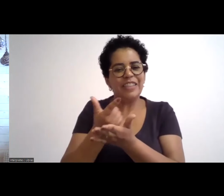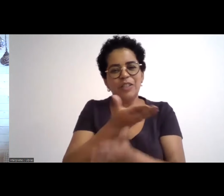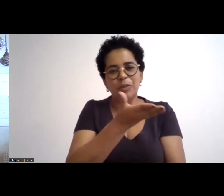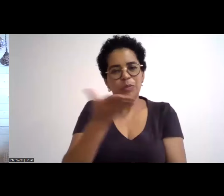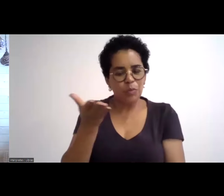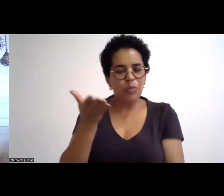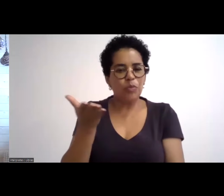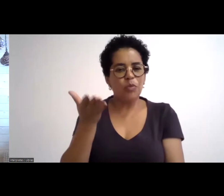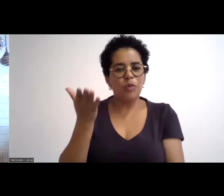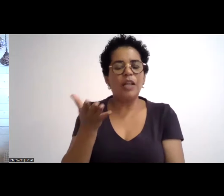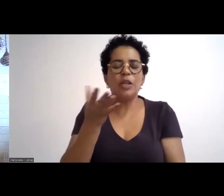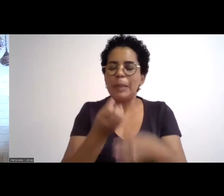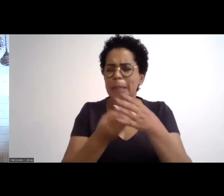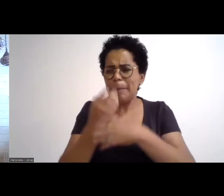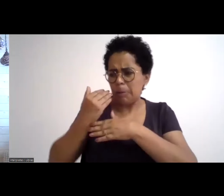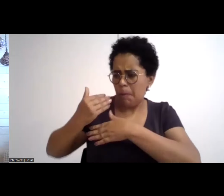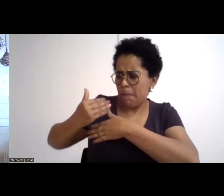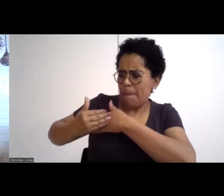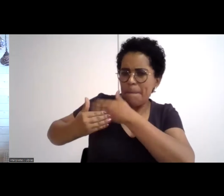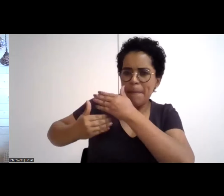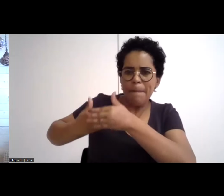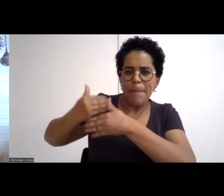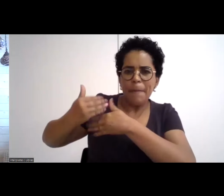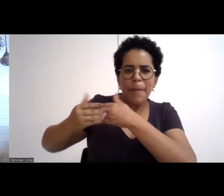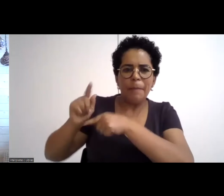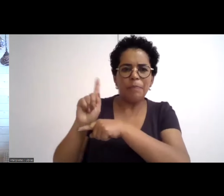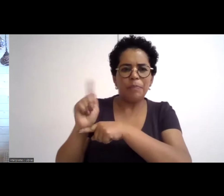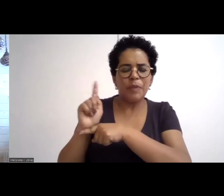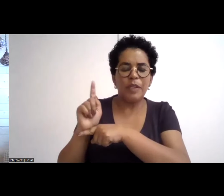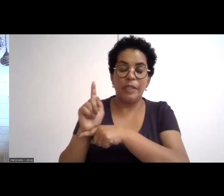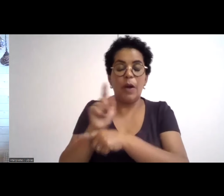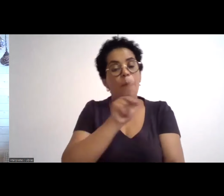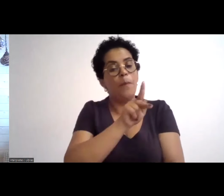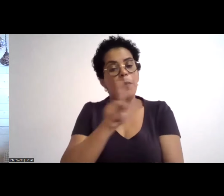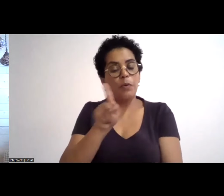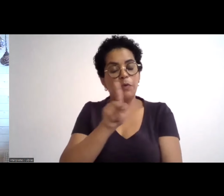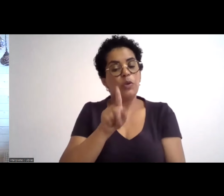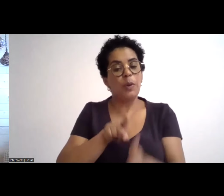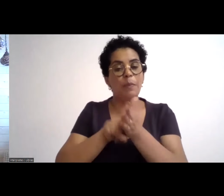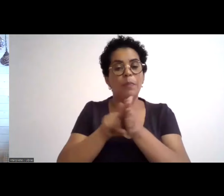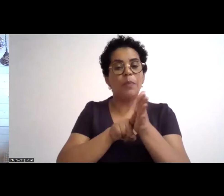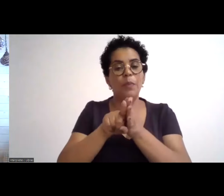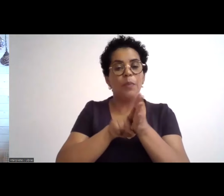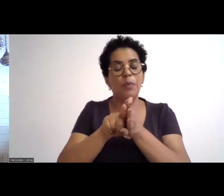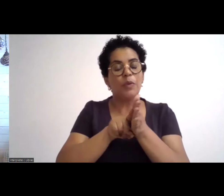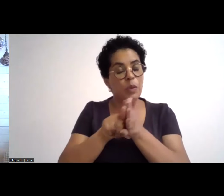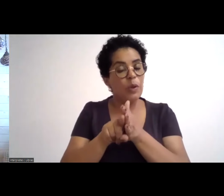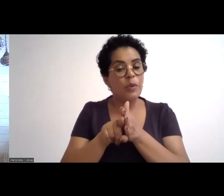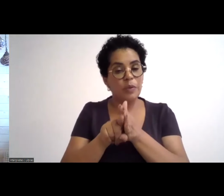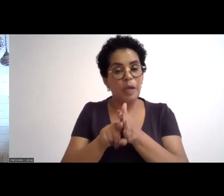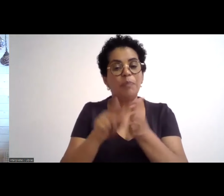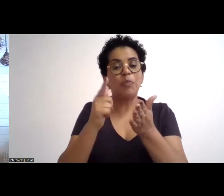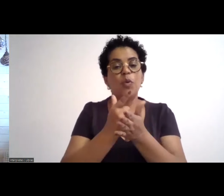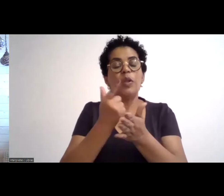pouco fruto dessa caminhada enquanto gestora pública, professora, pesquisadora, consultora. O livro se